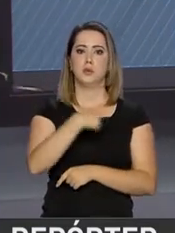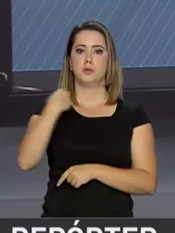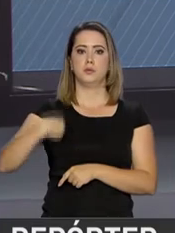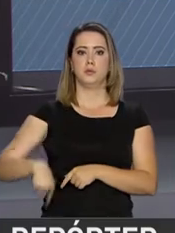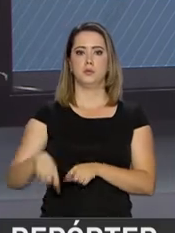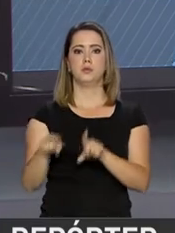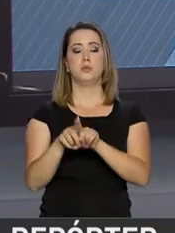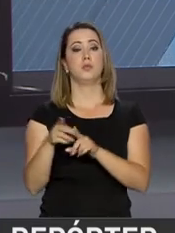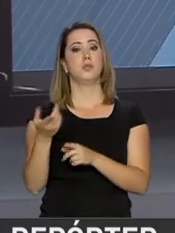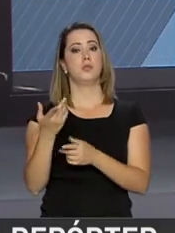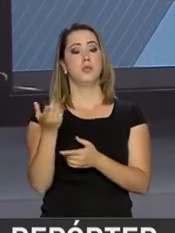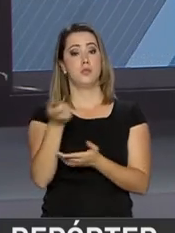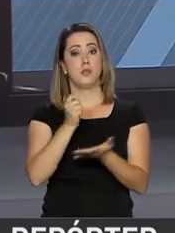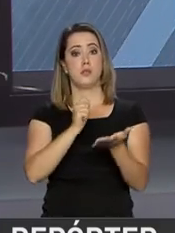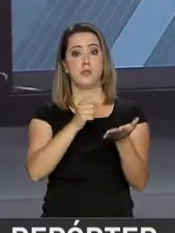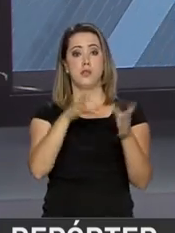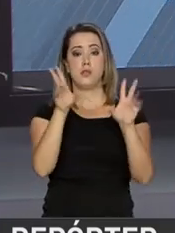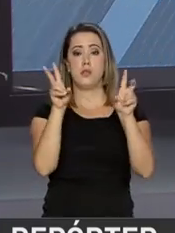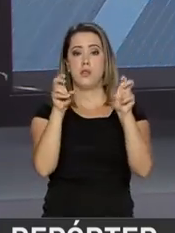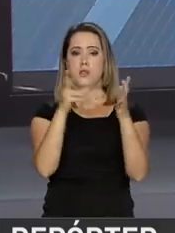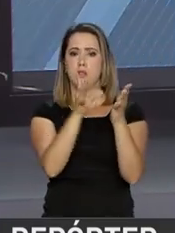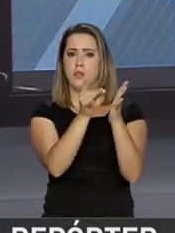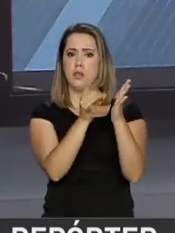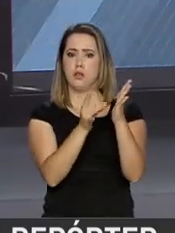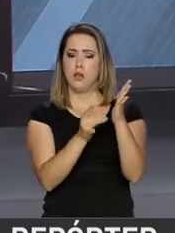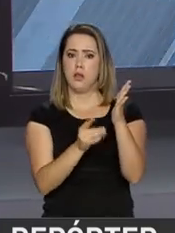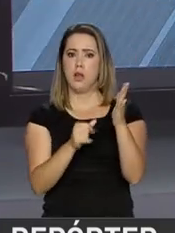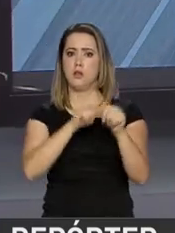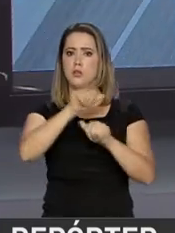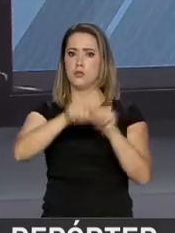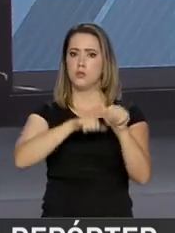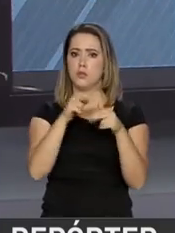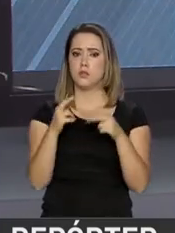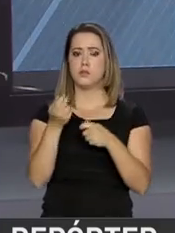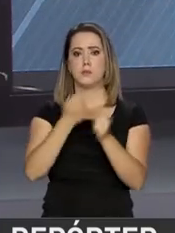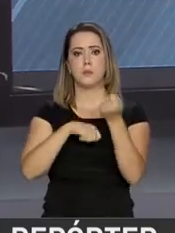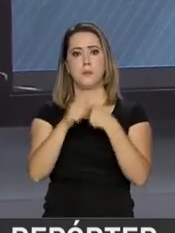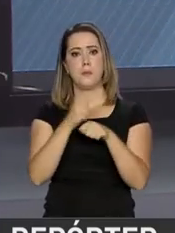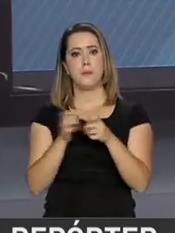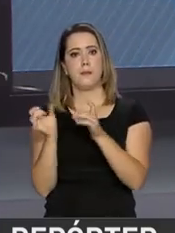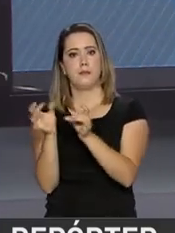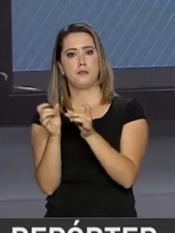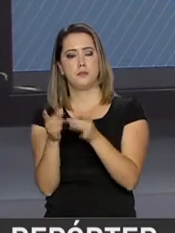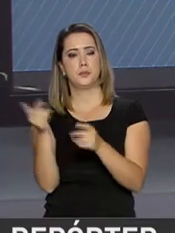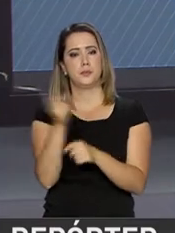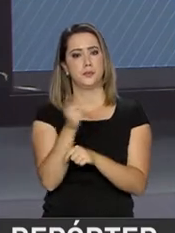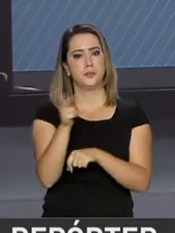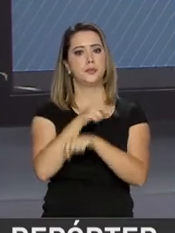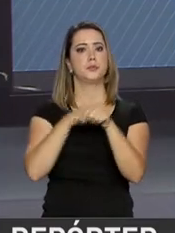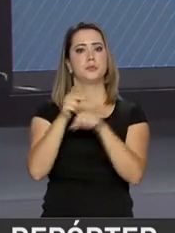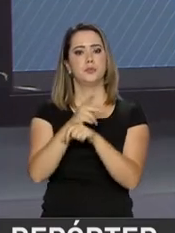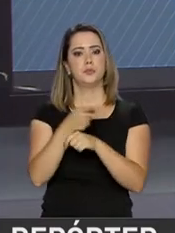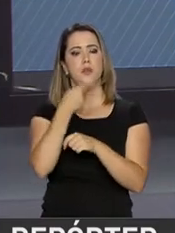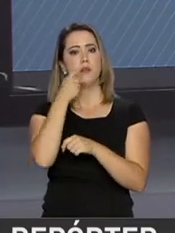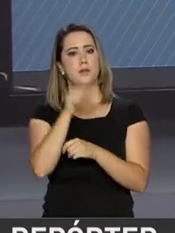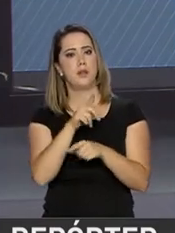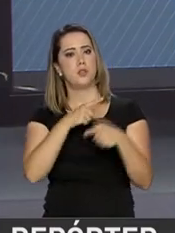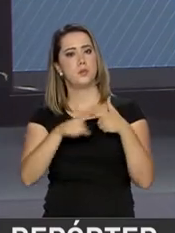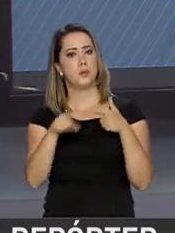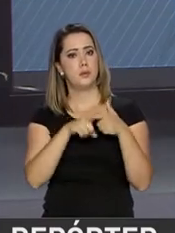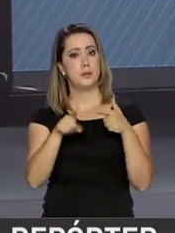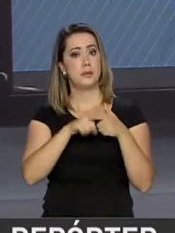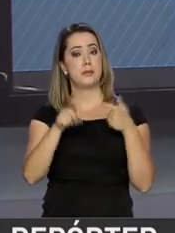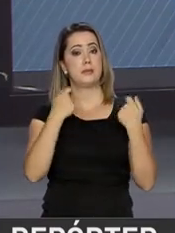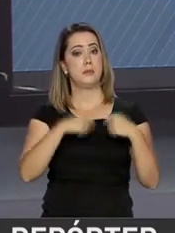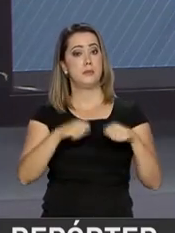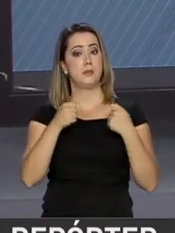fizeram um inventário das grandes convergências na economia e no comércio entre os dois países e que tratarão de questões